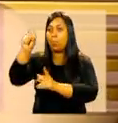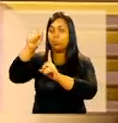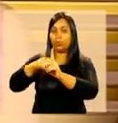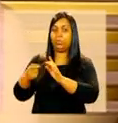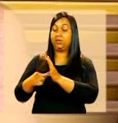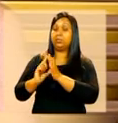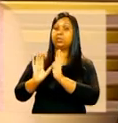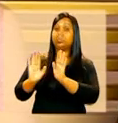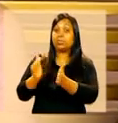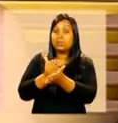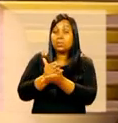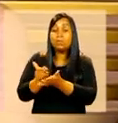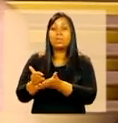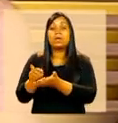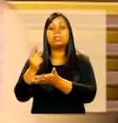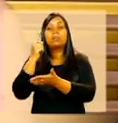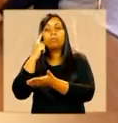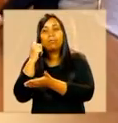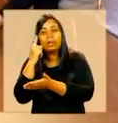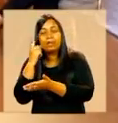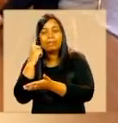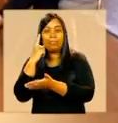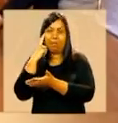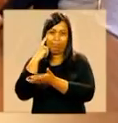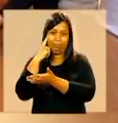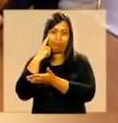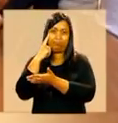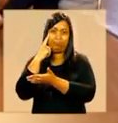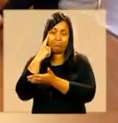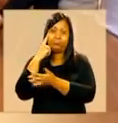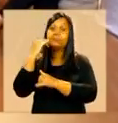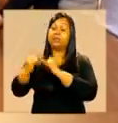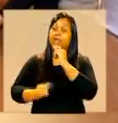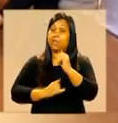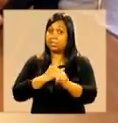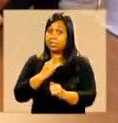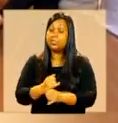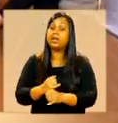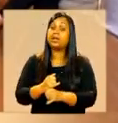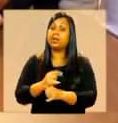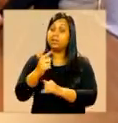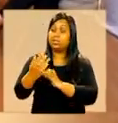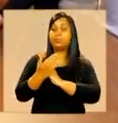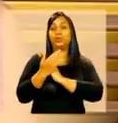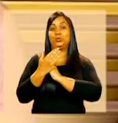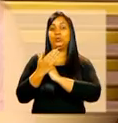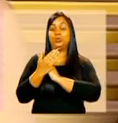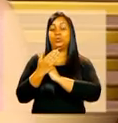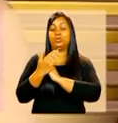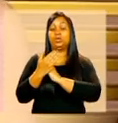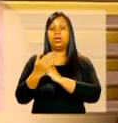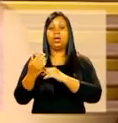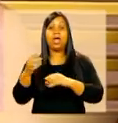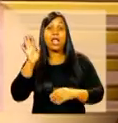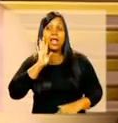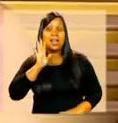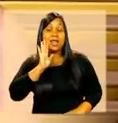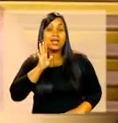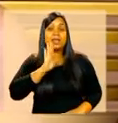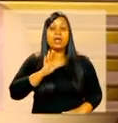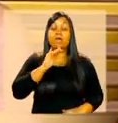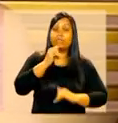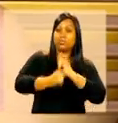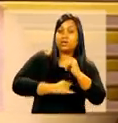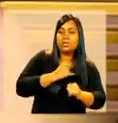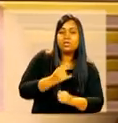antes, mas ele começa a analisar. Pensar. Legal. Nisso, a internet é muito minha aliada, porque eu acho assim, é legal você entrar